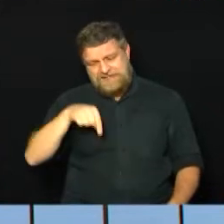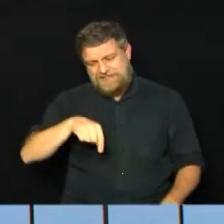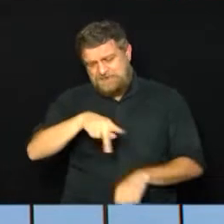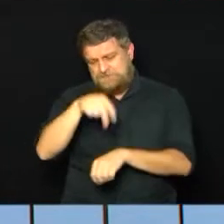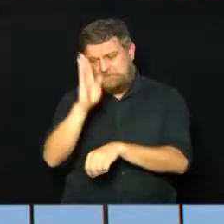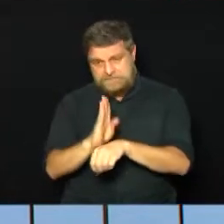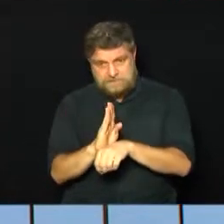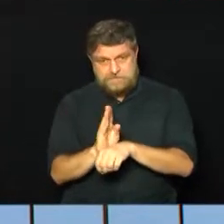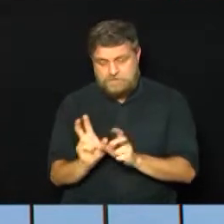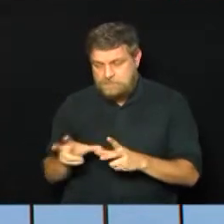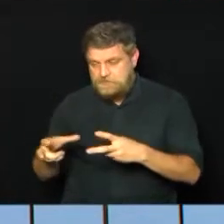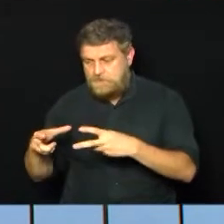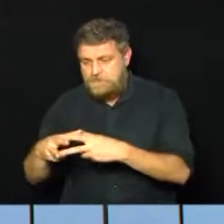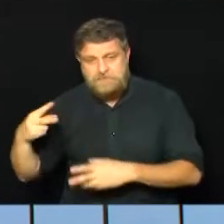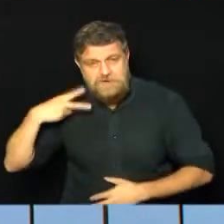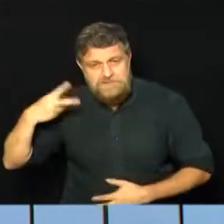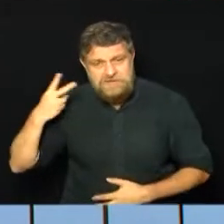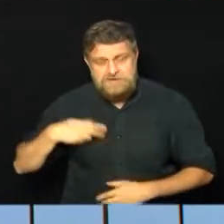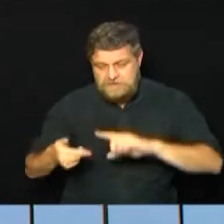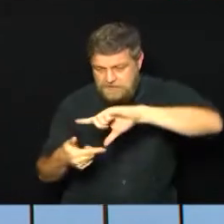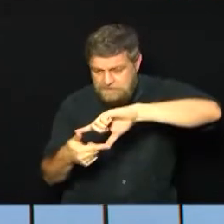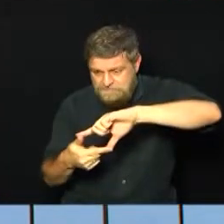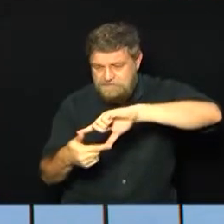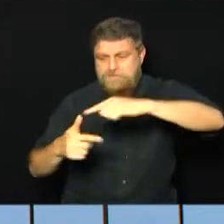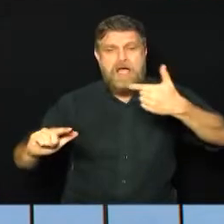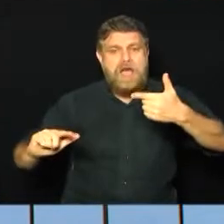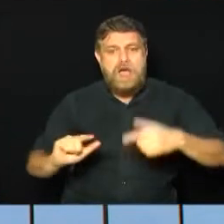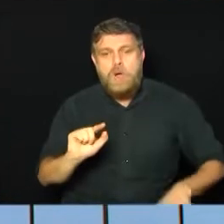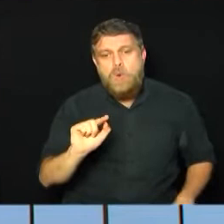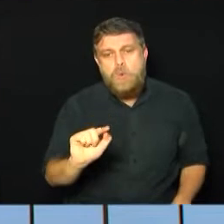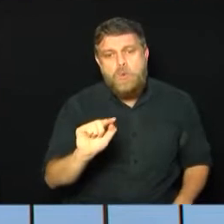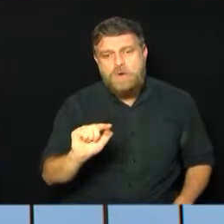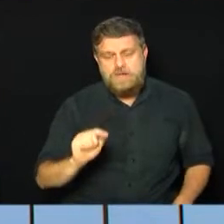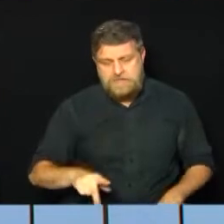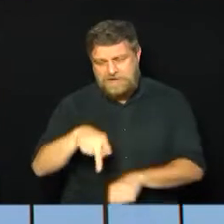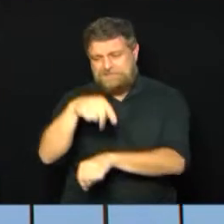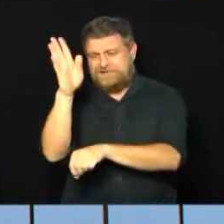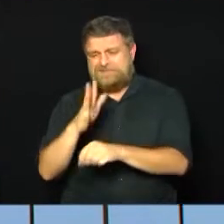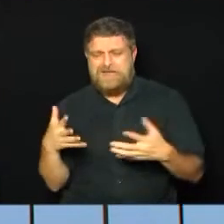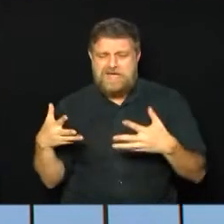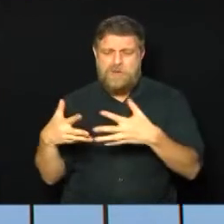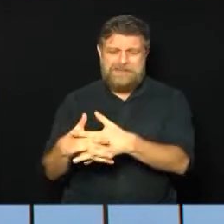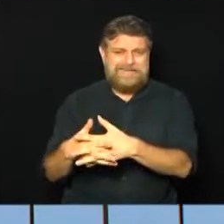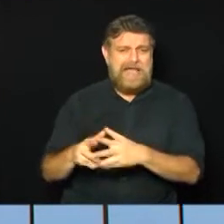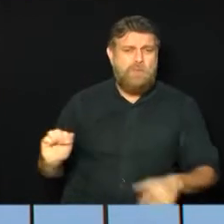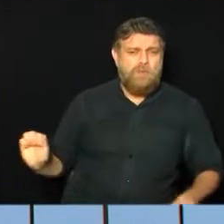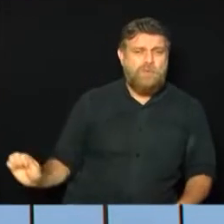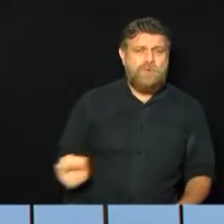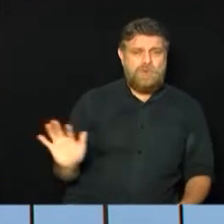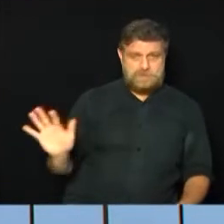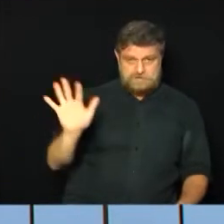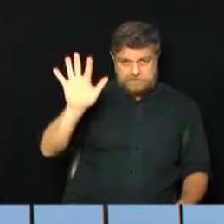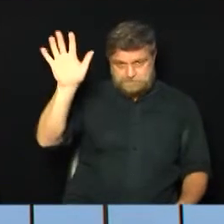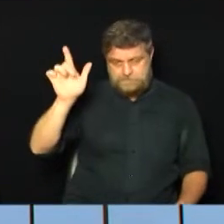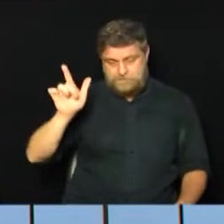ela vem assim também quebrar aquele paradigma, né? Essa coisa que o Brasil é muito complicado e é muito caro. E aí a gente ouviu